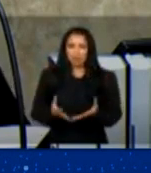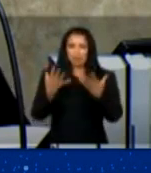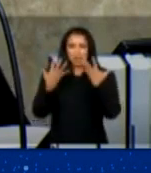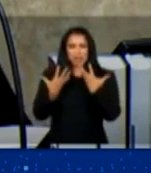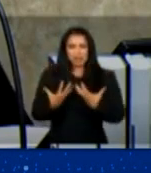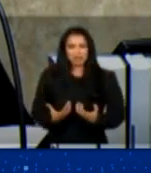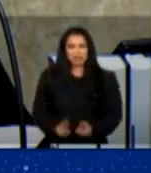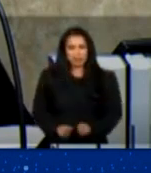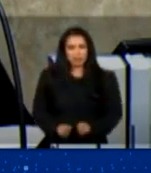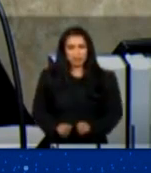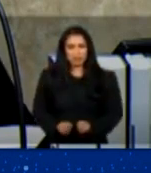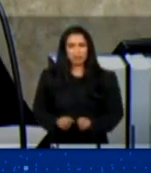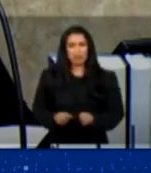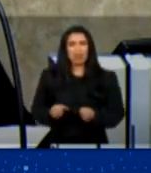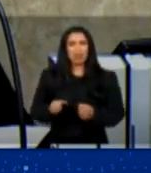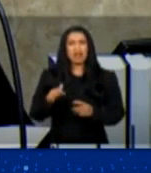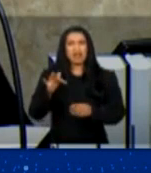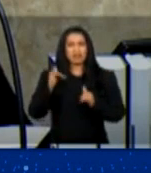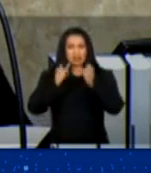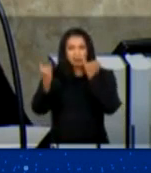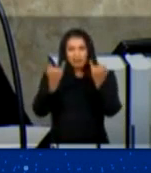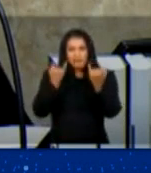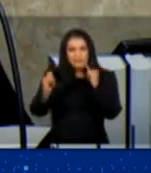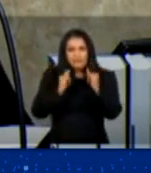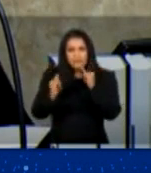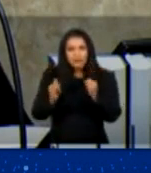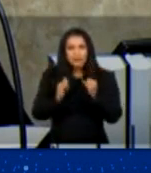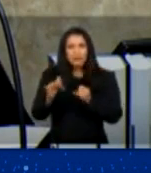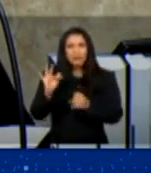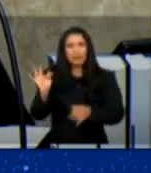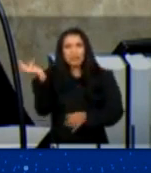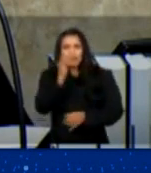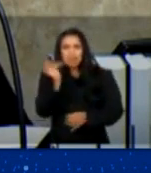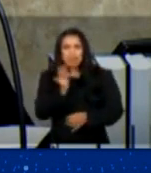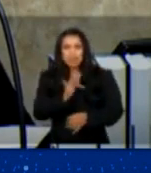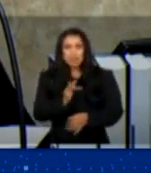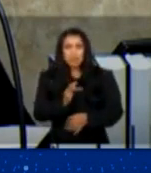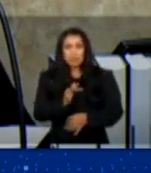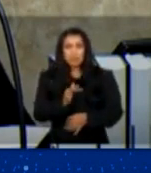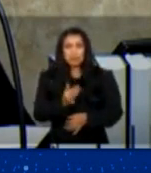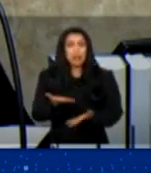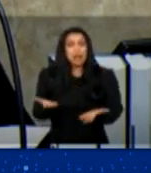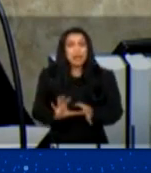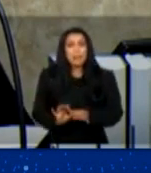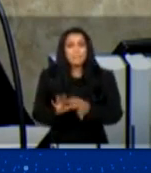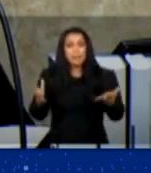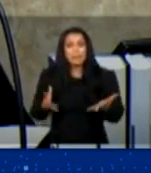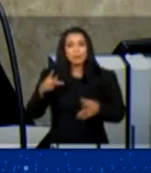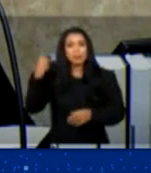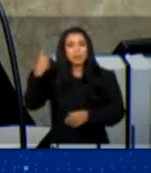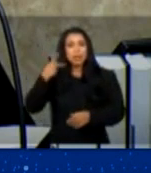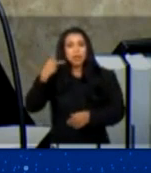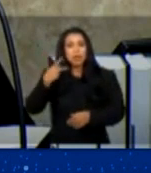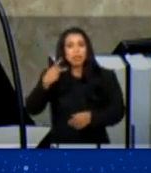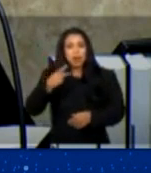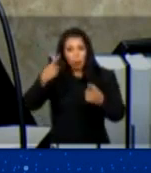condescender, aceitar as fake news como um fenômeno inevitável é permitir que a política do